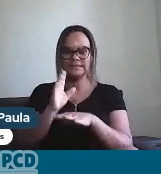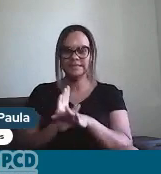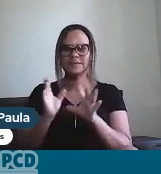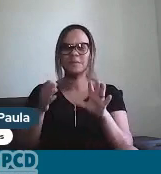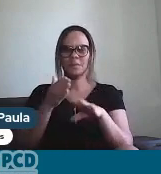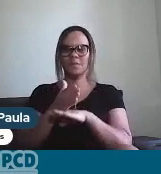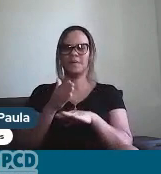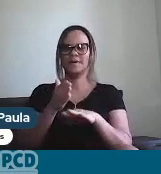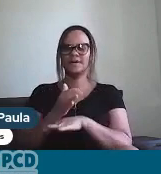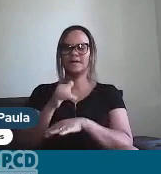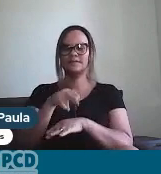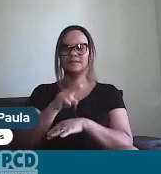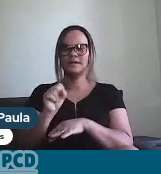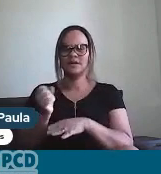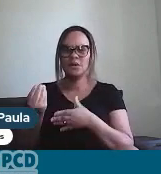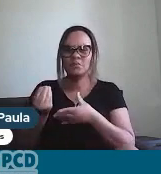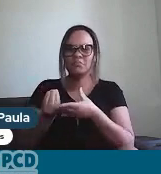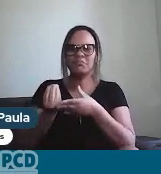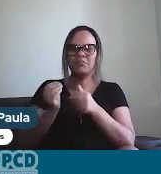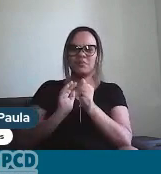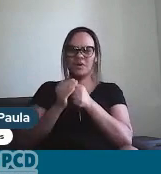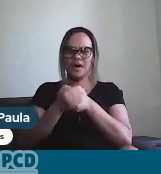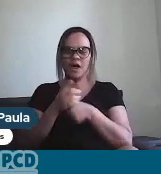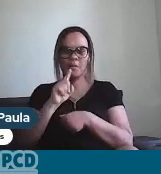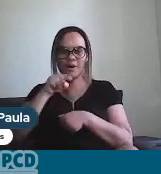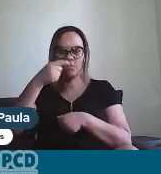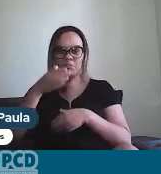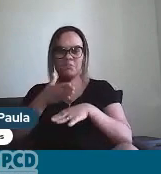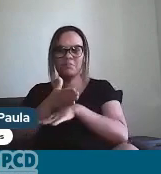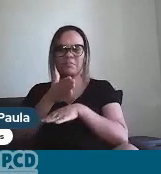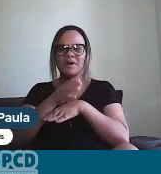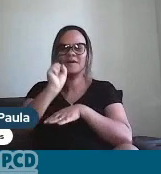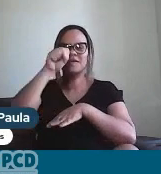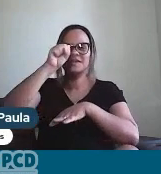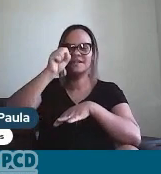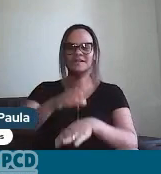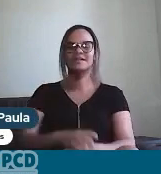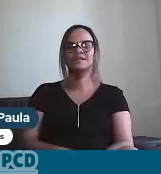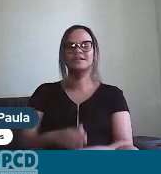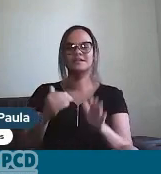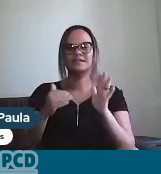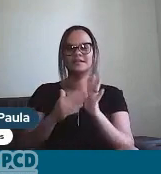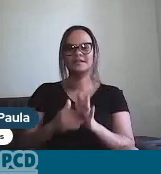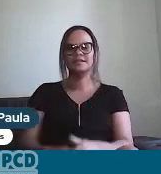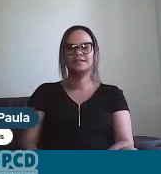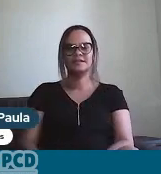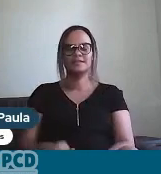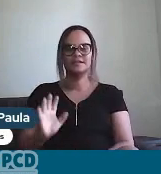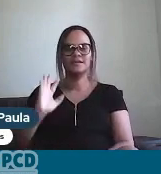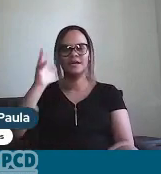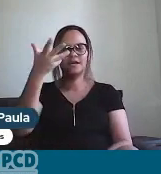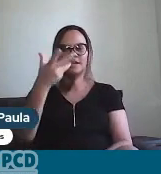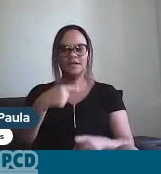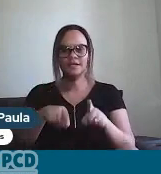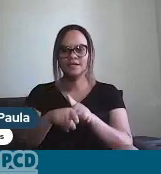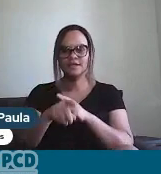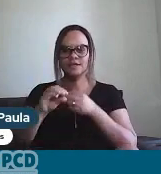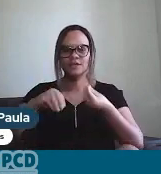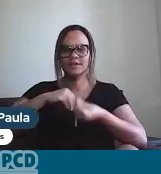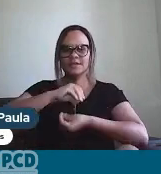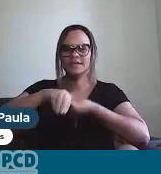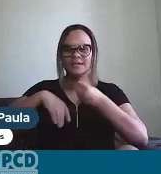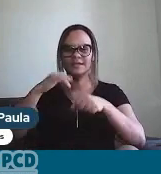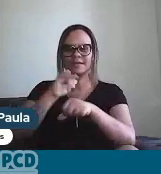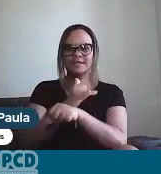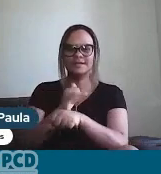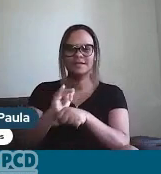mais interna, mas nas outras todas eu participei. Então, aí nesse último comitê CIAD que aconteceu, a gente reestruturou o instrumento